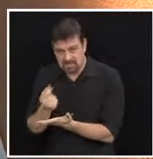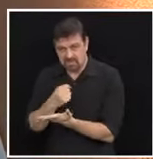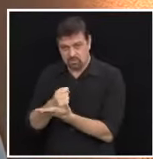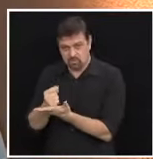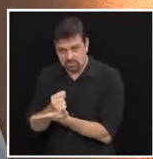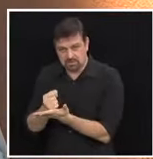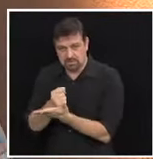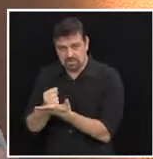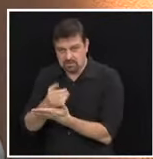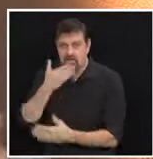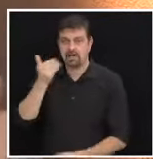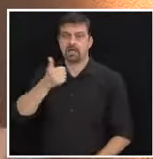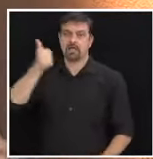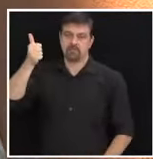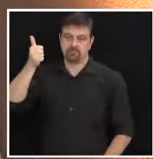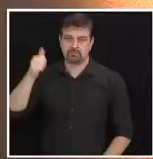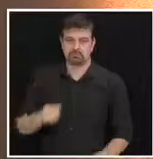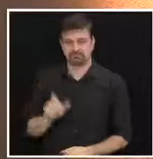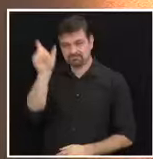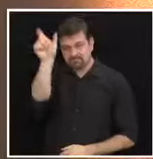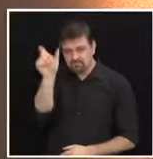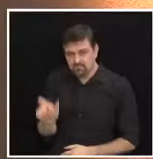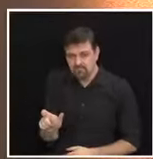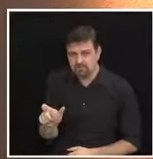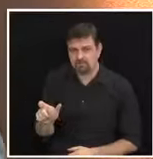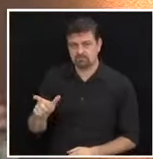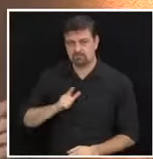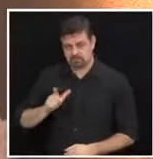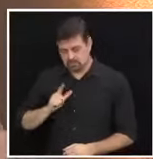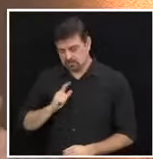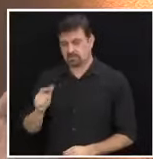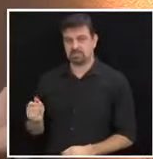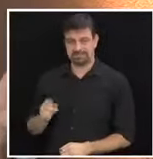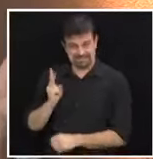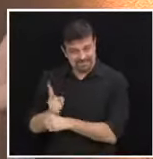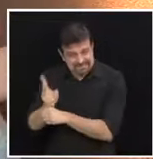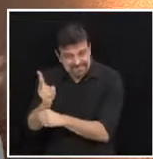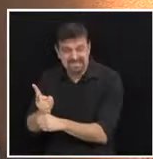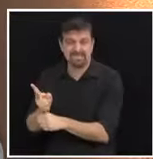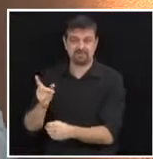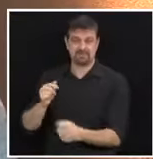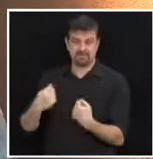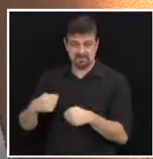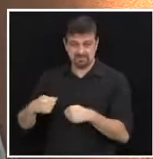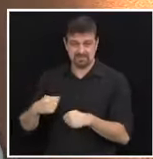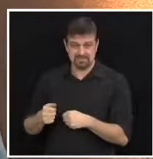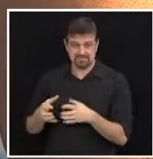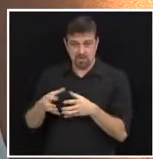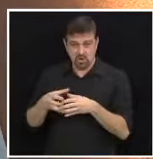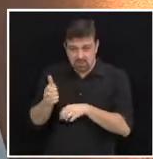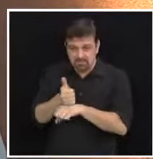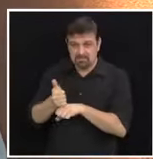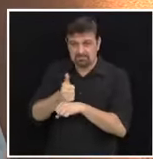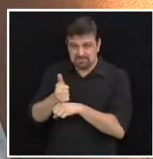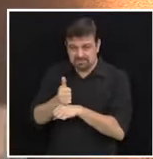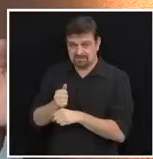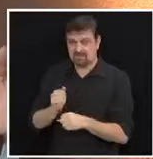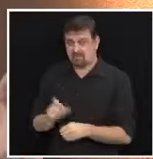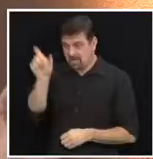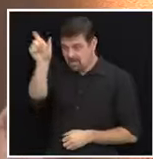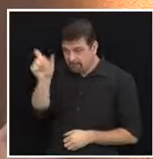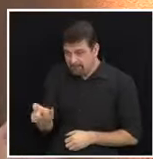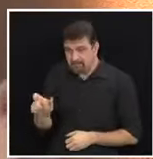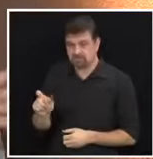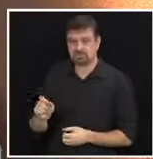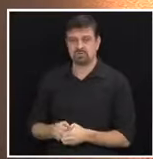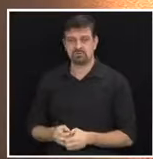ao tratamento. E aí esse paciente passa a ser um paciente crônico com acompanhamento periódico, em média, quando se estabiliza,